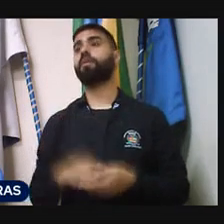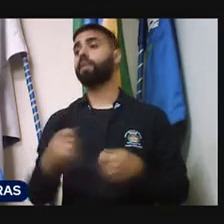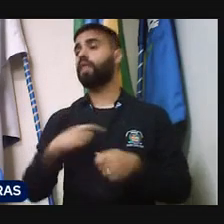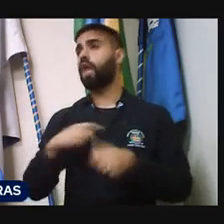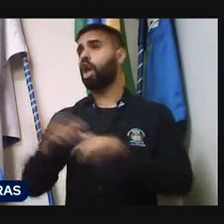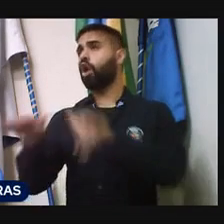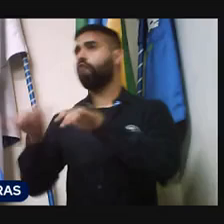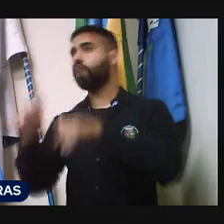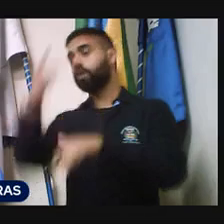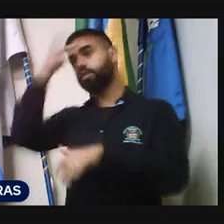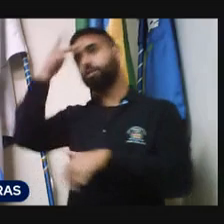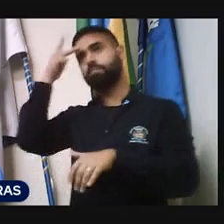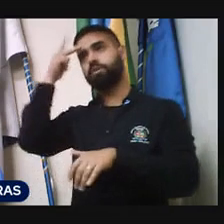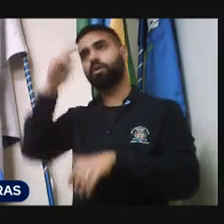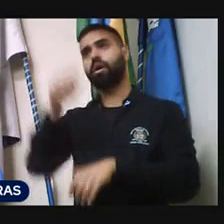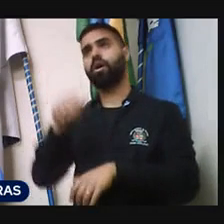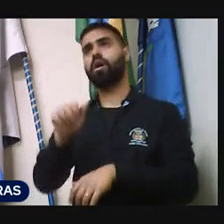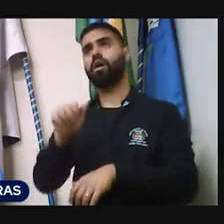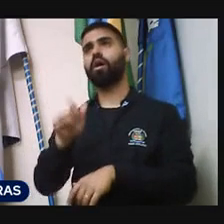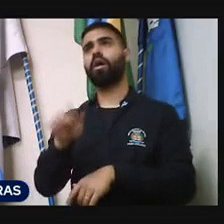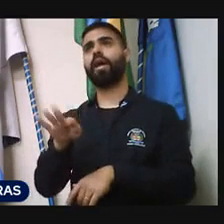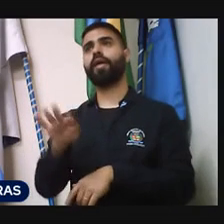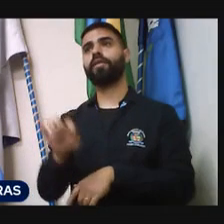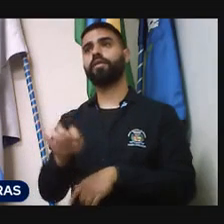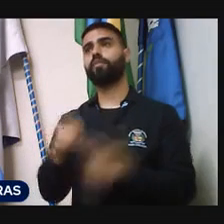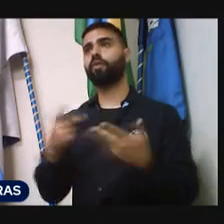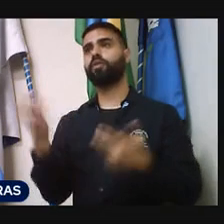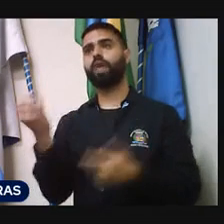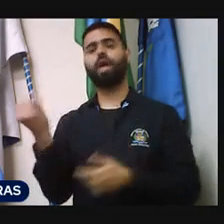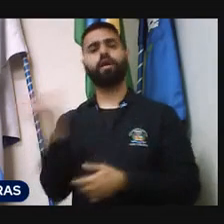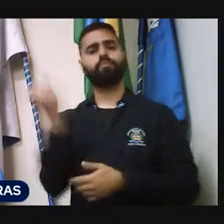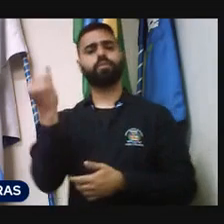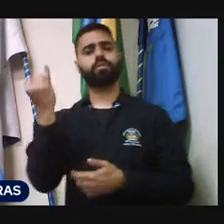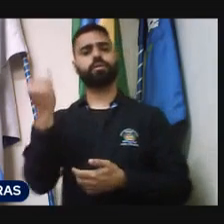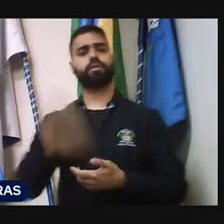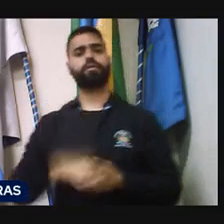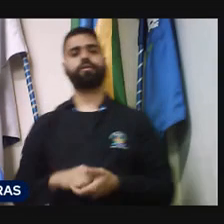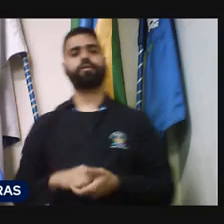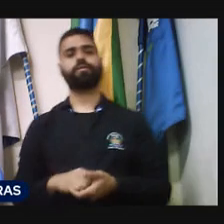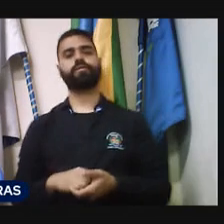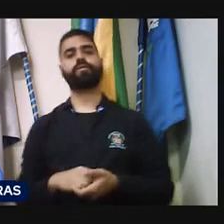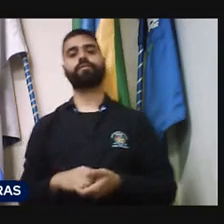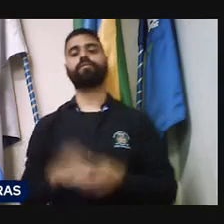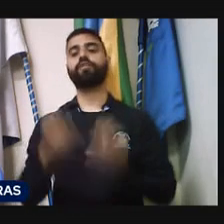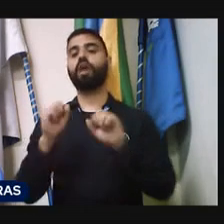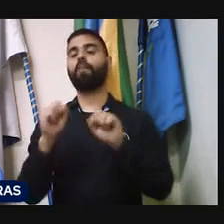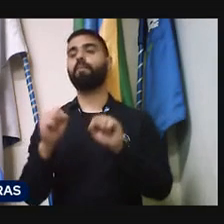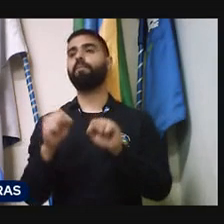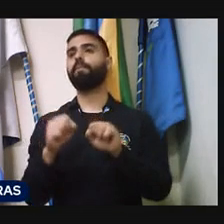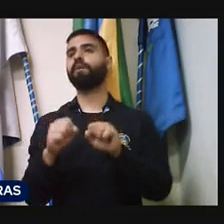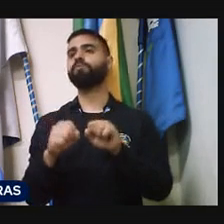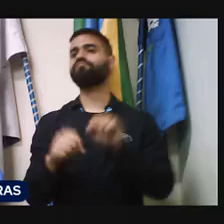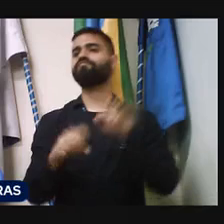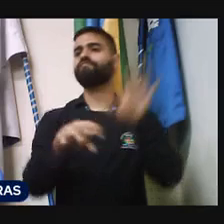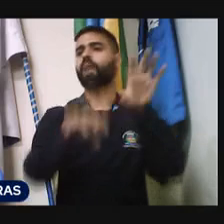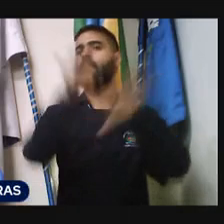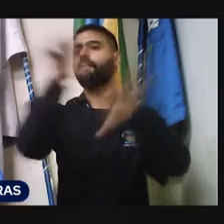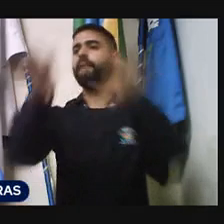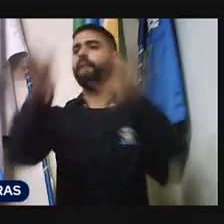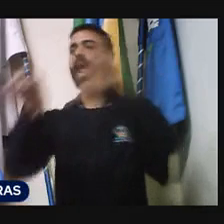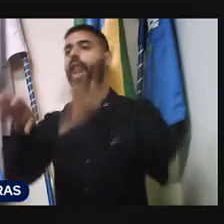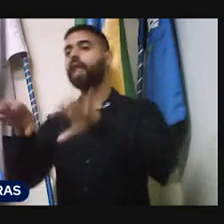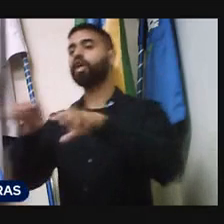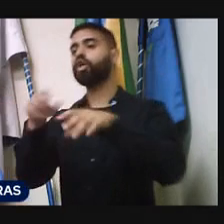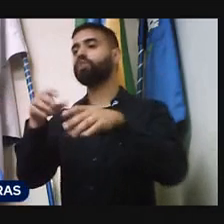convocação desses agentes aí ela é muito importante cima para que a gente possa cobrir todo o mapa de